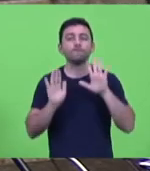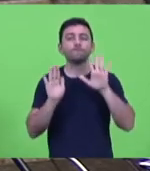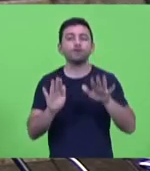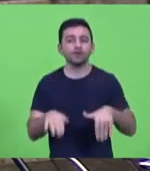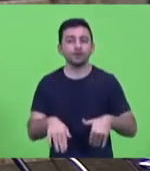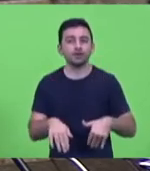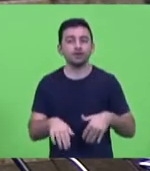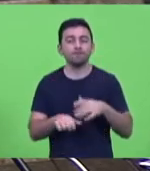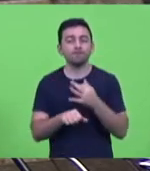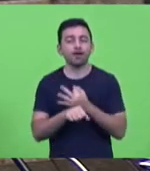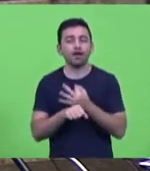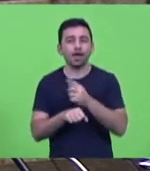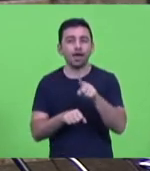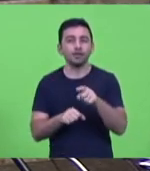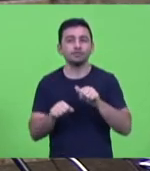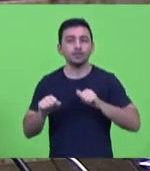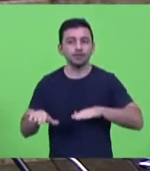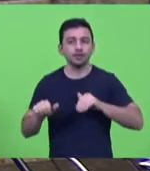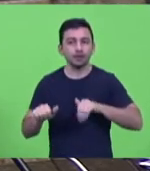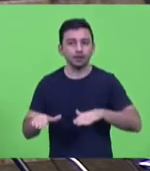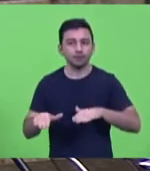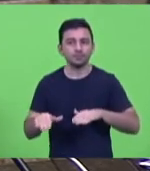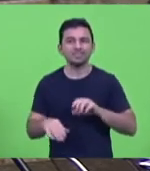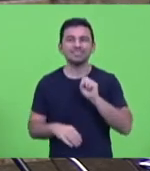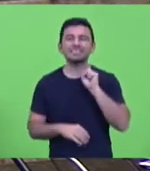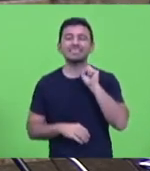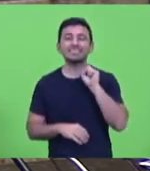em setembro.